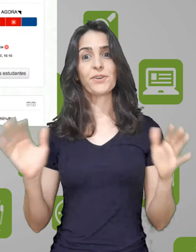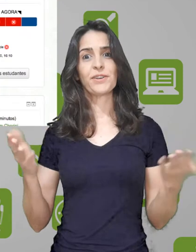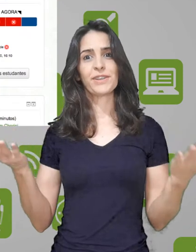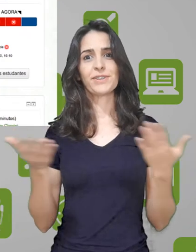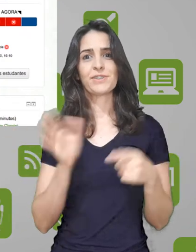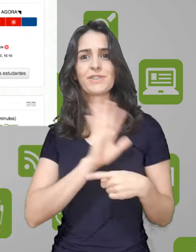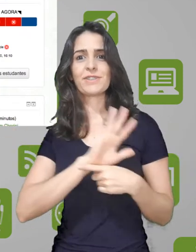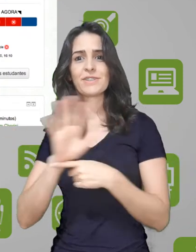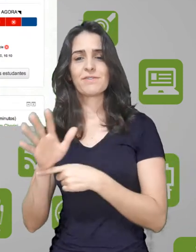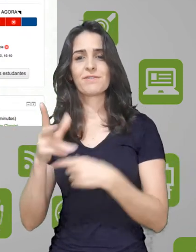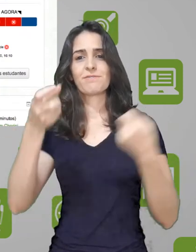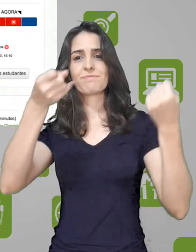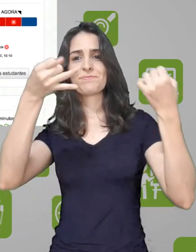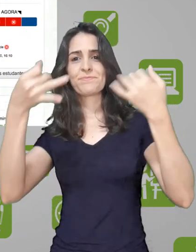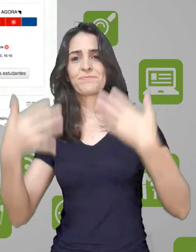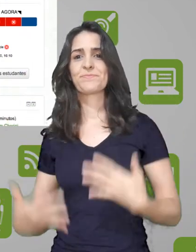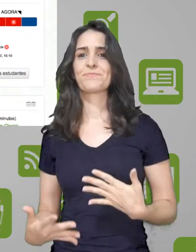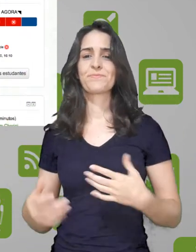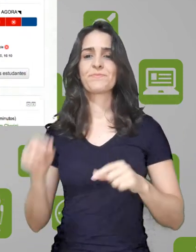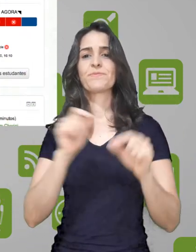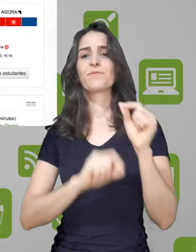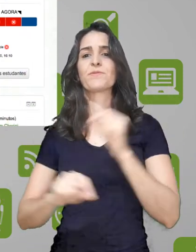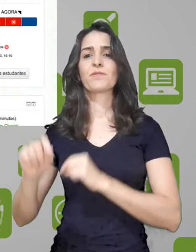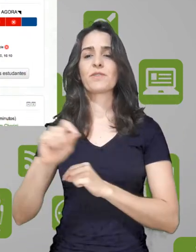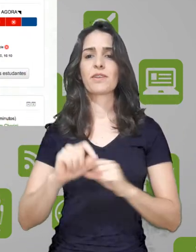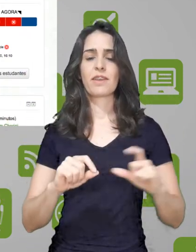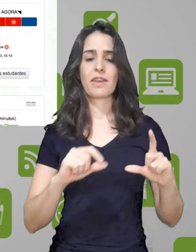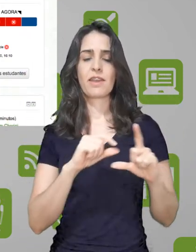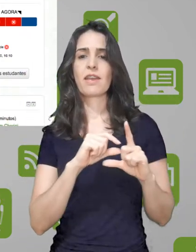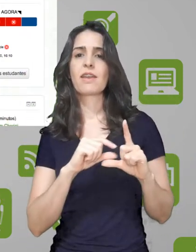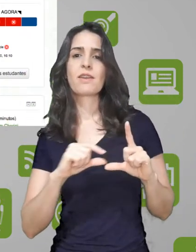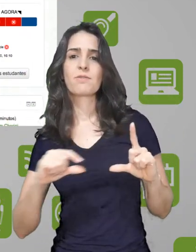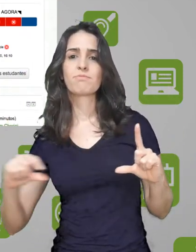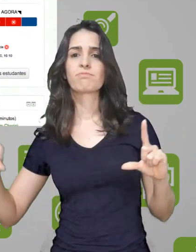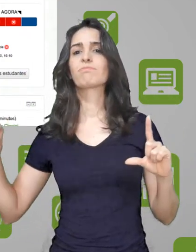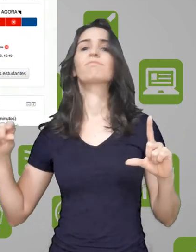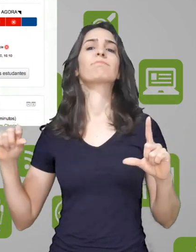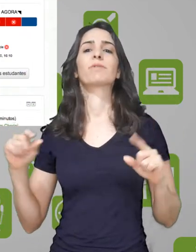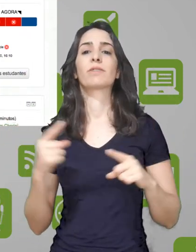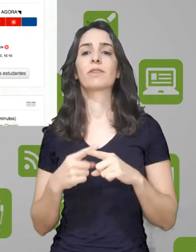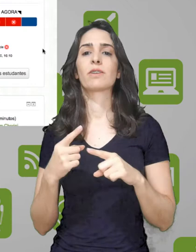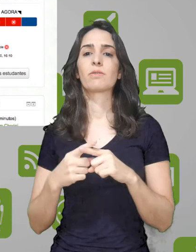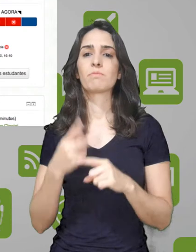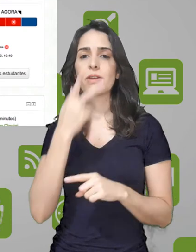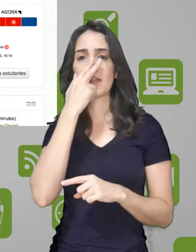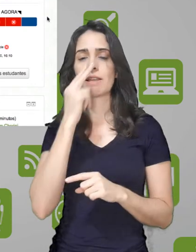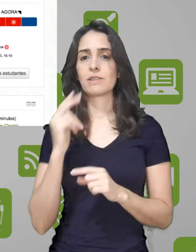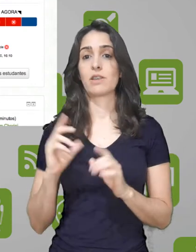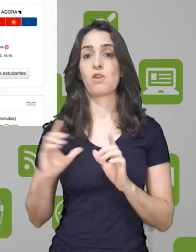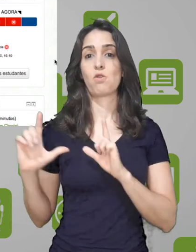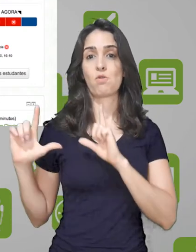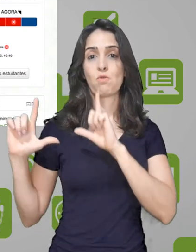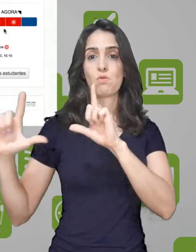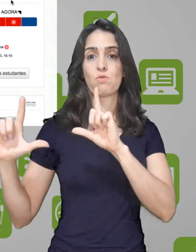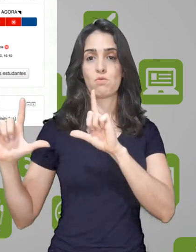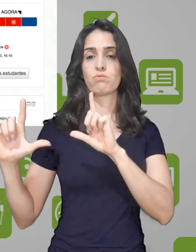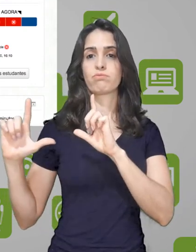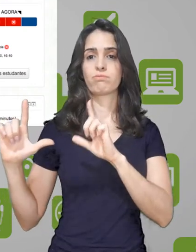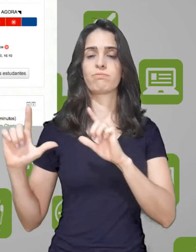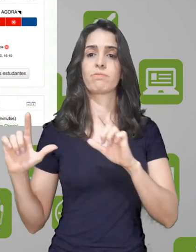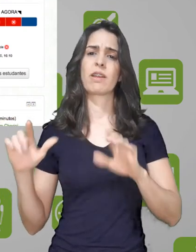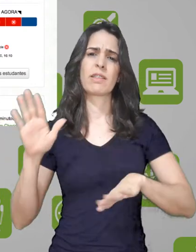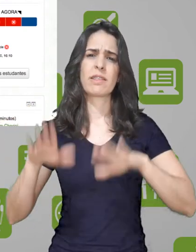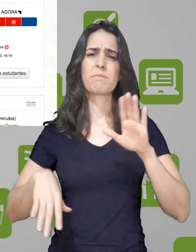o Olá nesse vídeo tutorial Nós Vamos explorar O plugin barra de progresso é um Plugin do tipo bloco